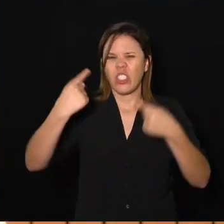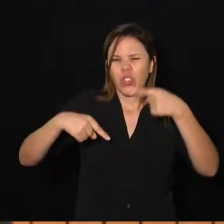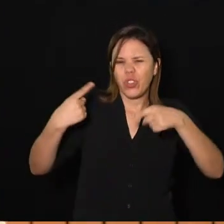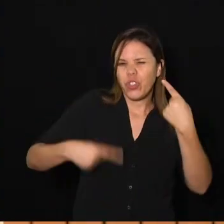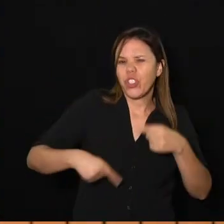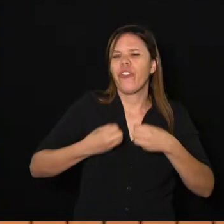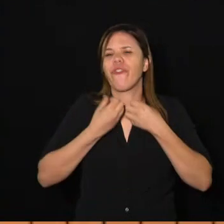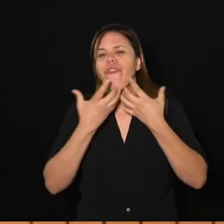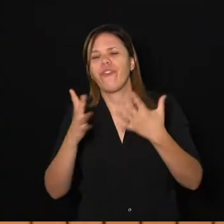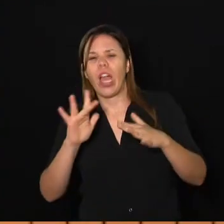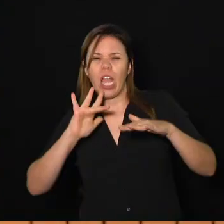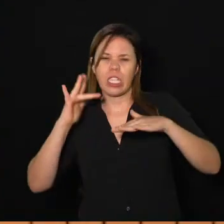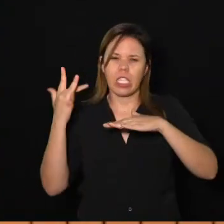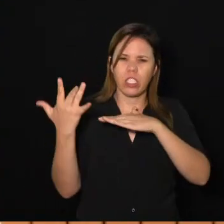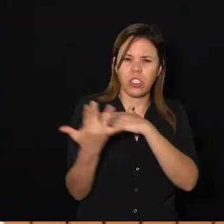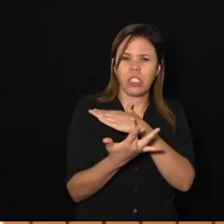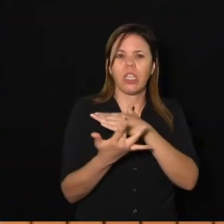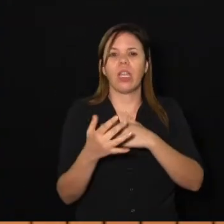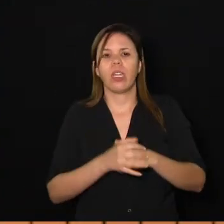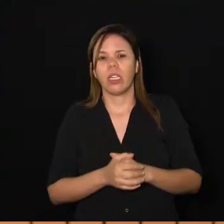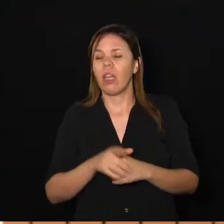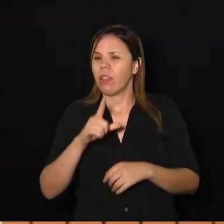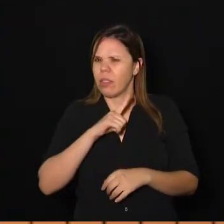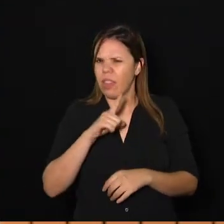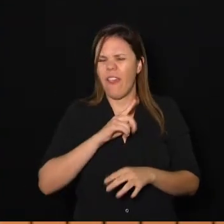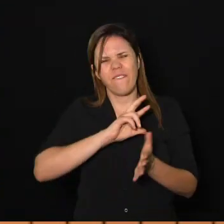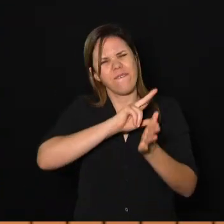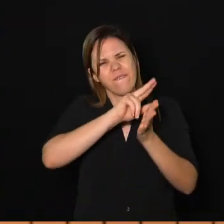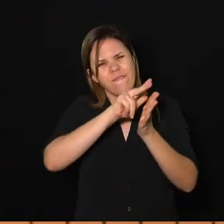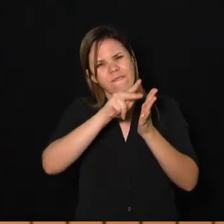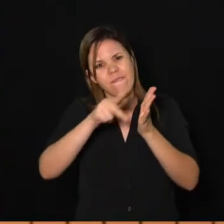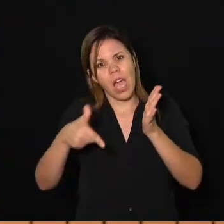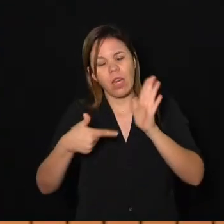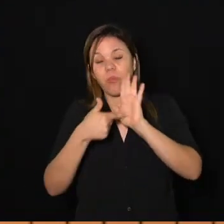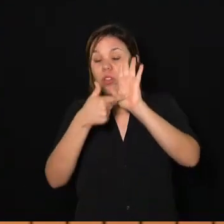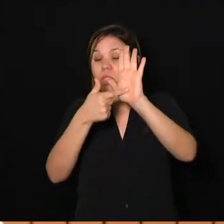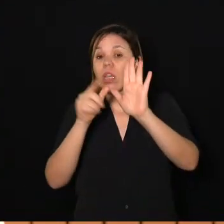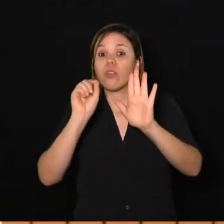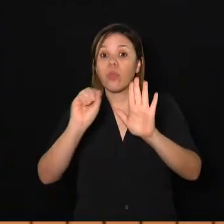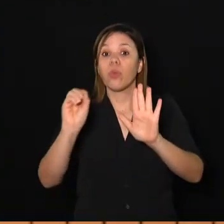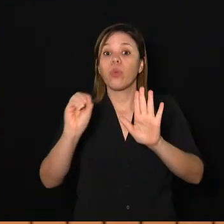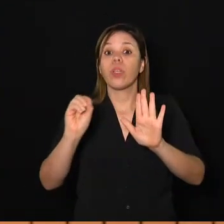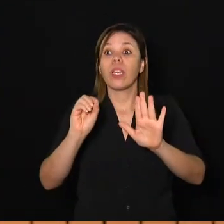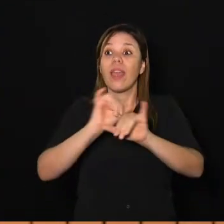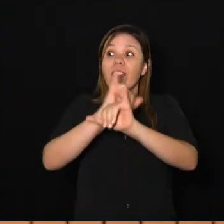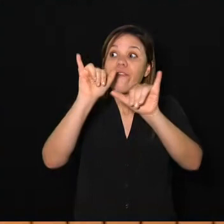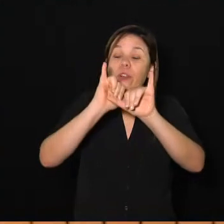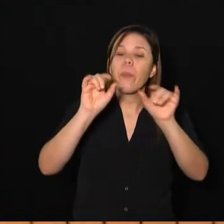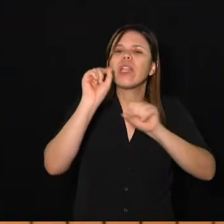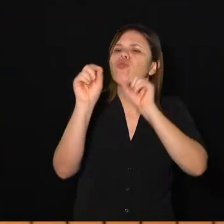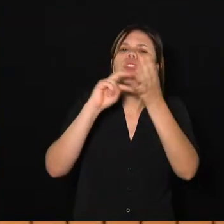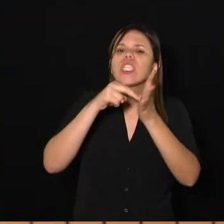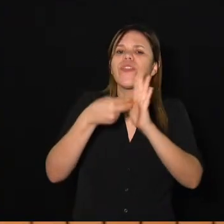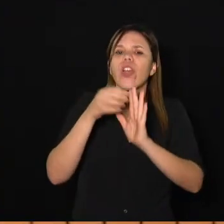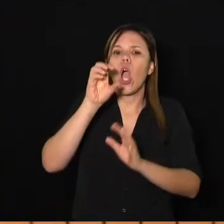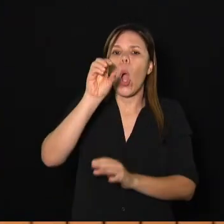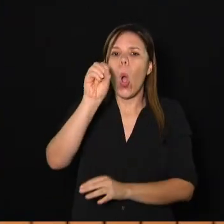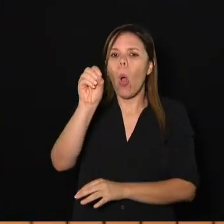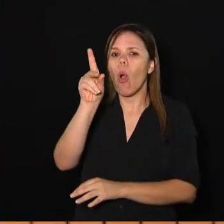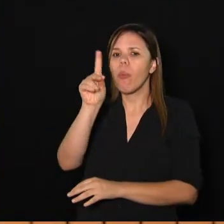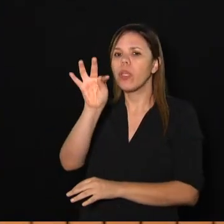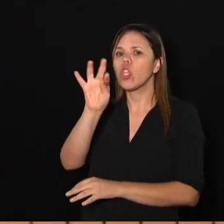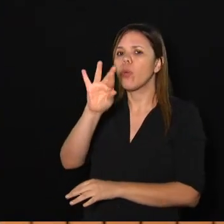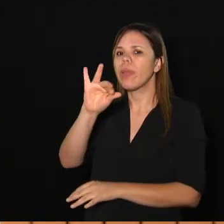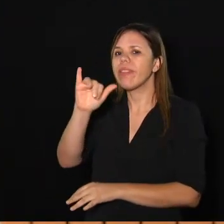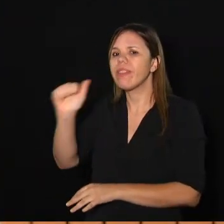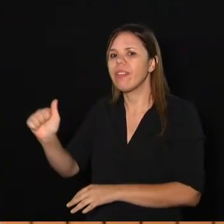fala nas redes sociais ele tem projetado realmente a optometria a nível nacional e eu tenho absolutamente certeza